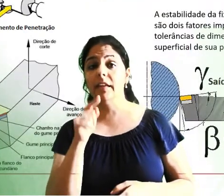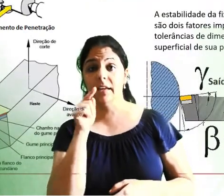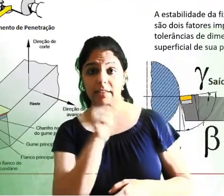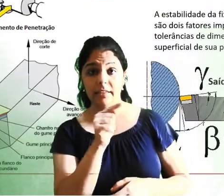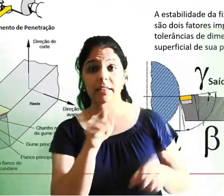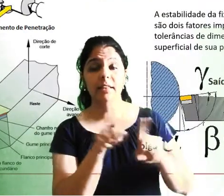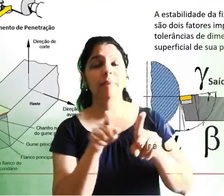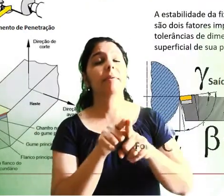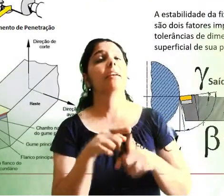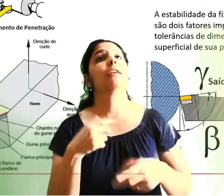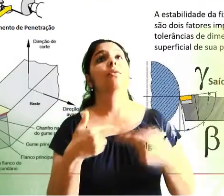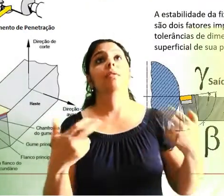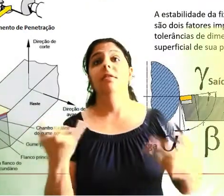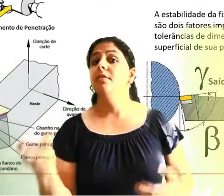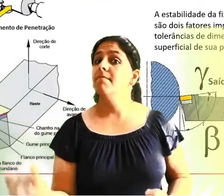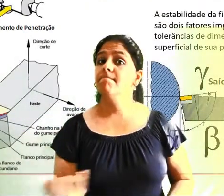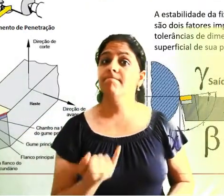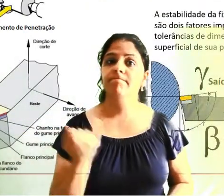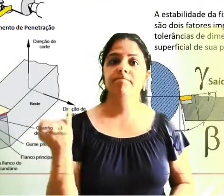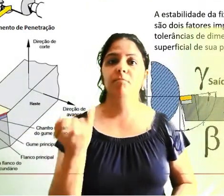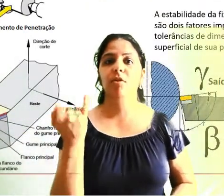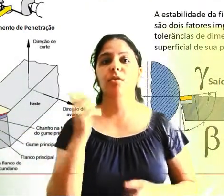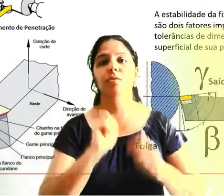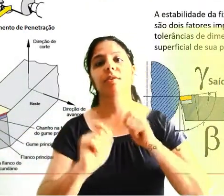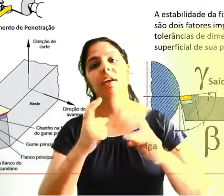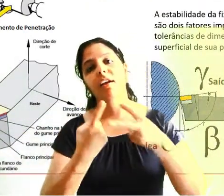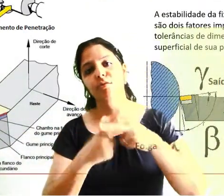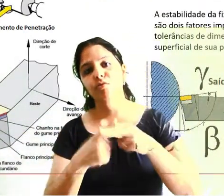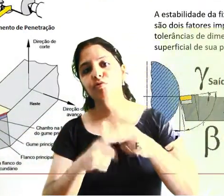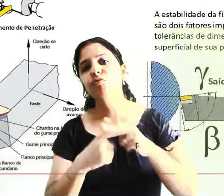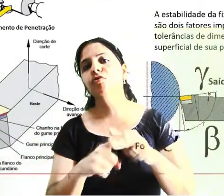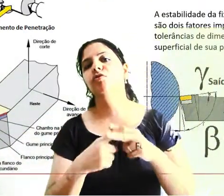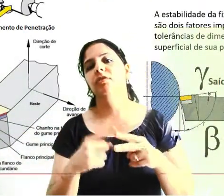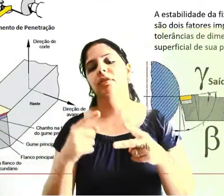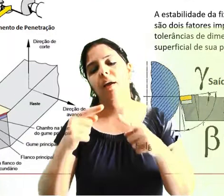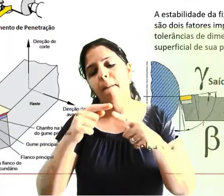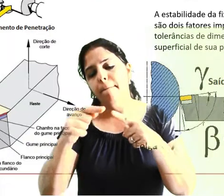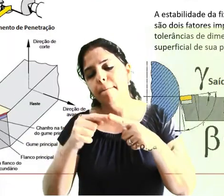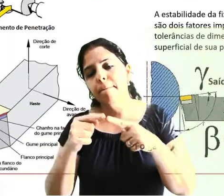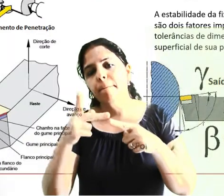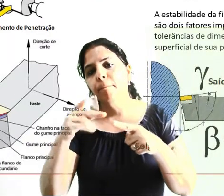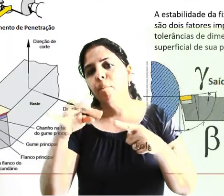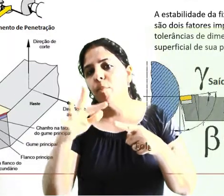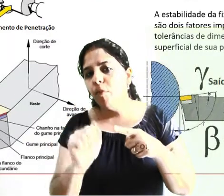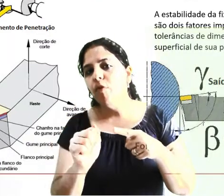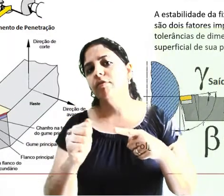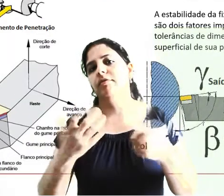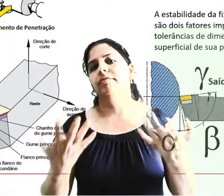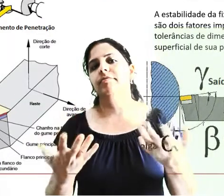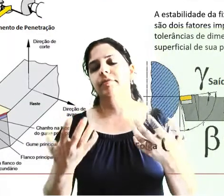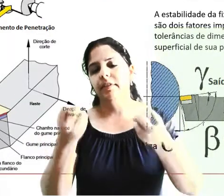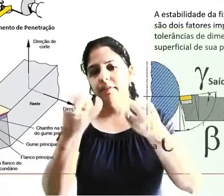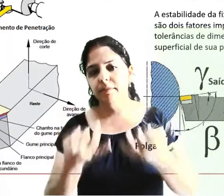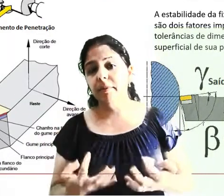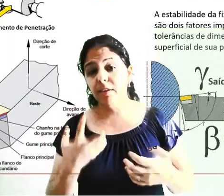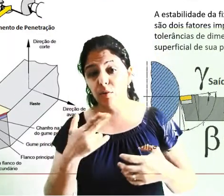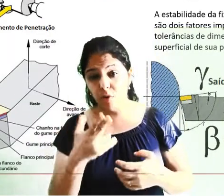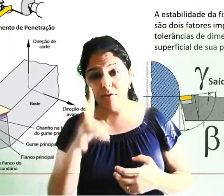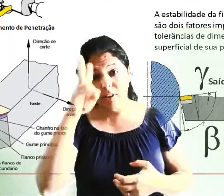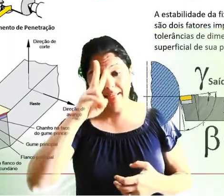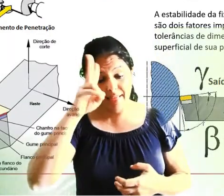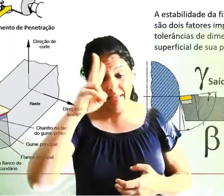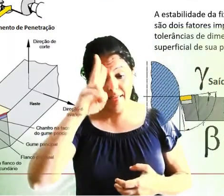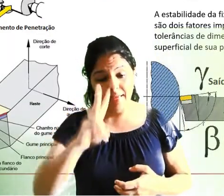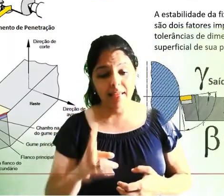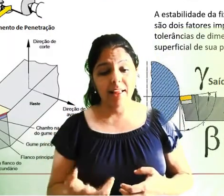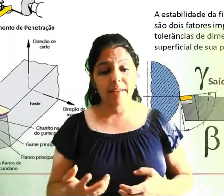E aqui uma outra coisa também que é importante é o ajuste da ponta da ferramenta. Então quando a gente fala de geometria de corte, né? Olha